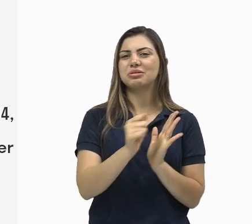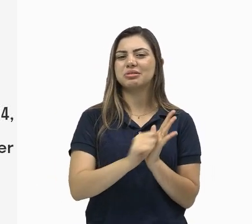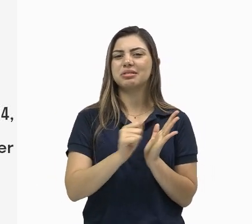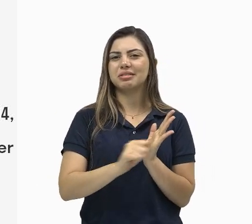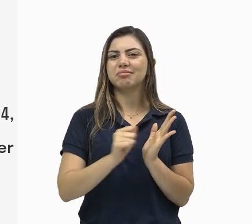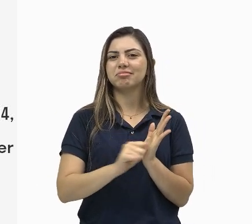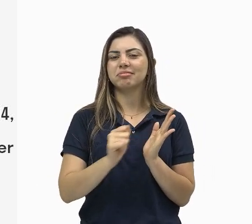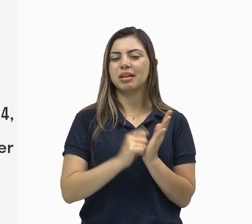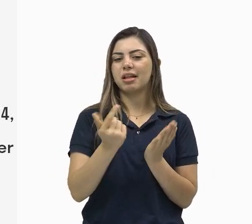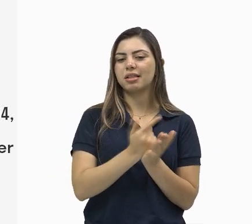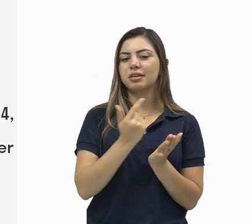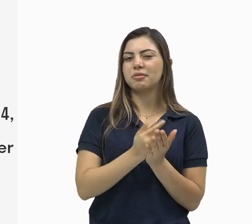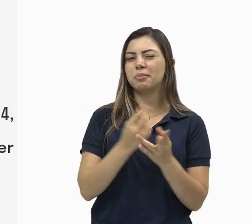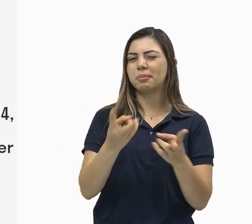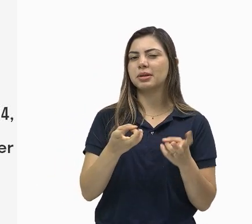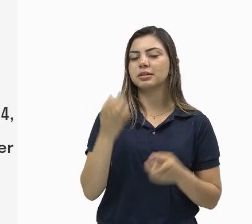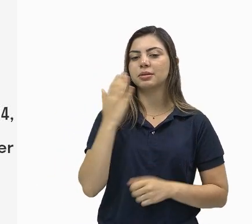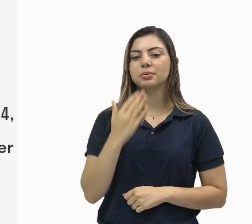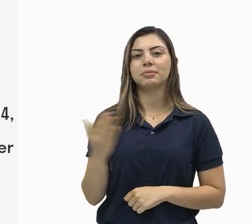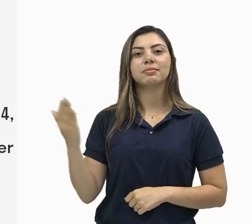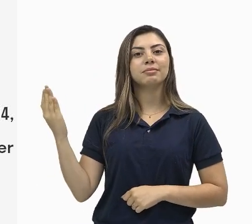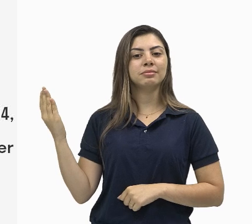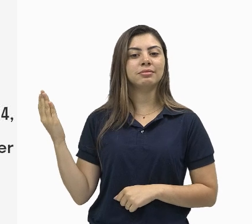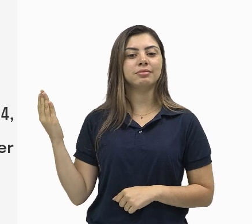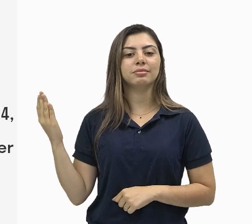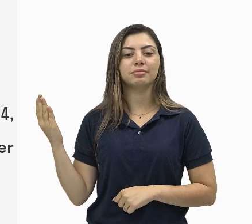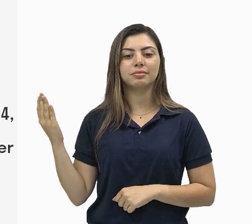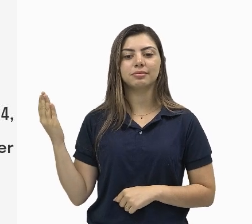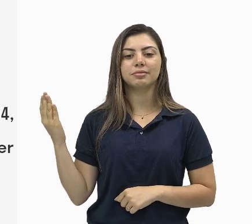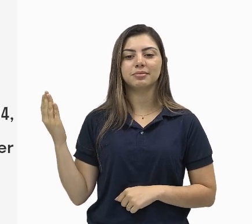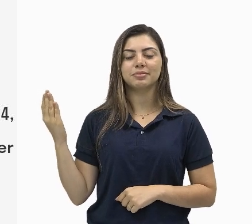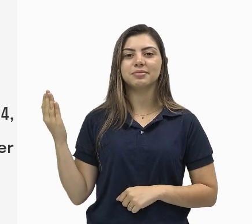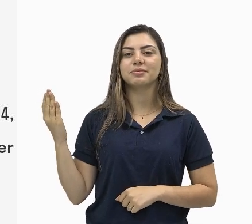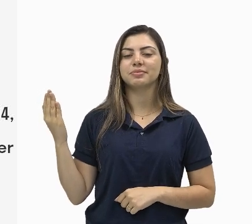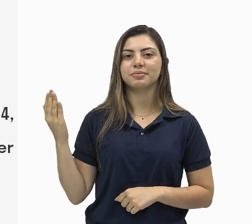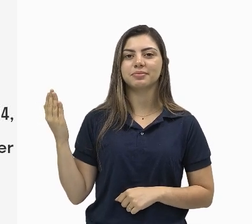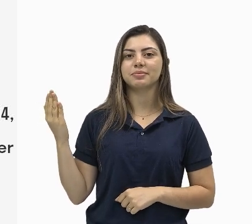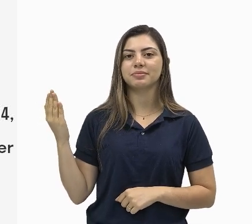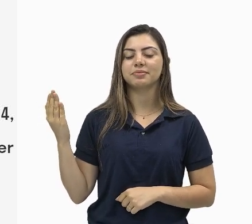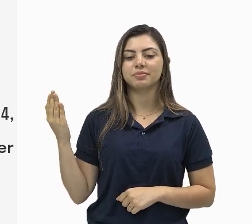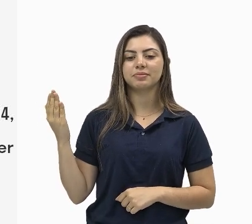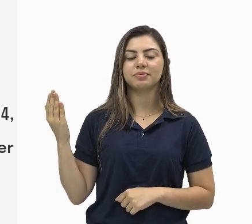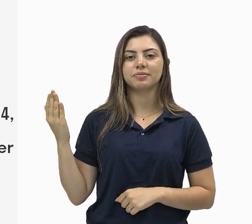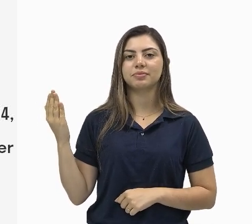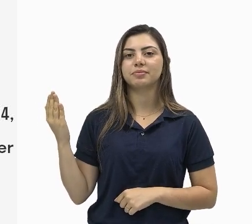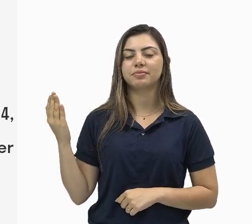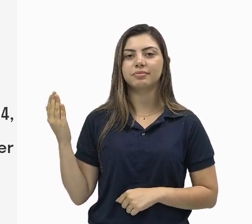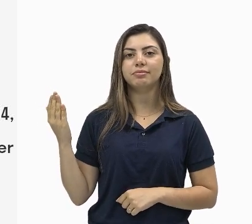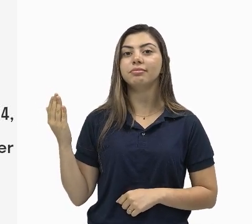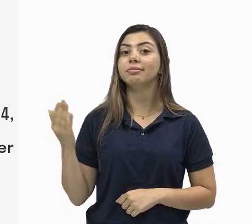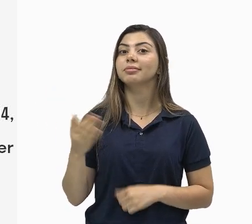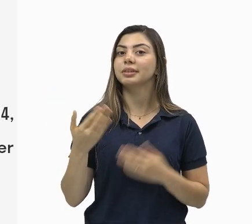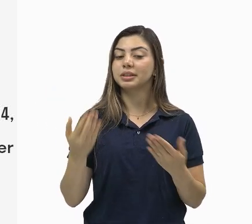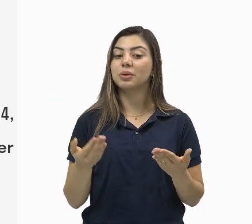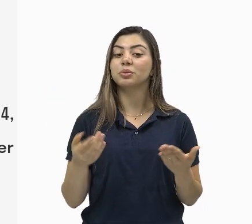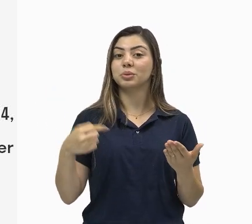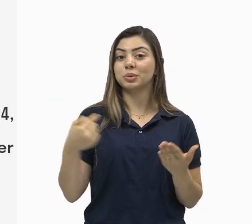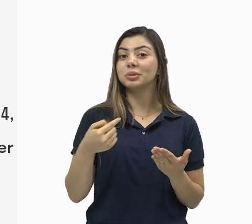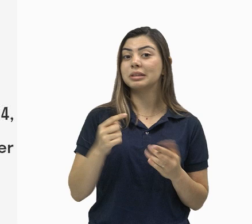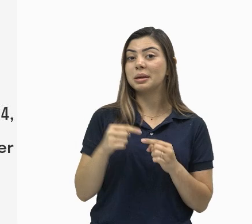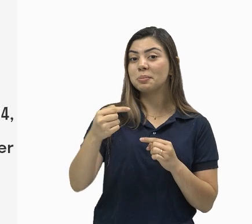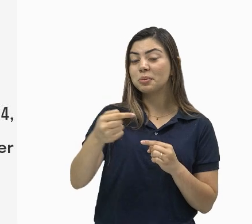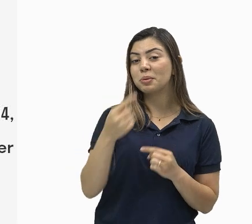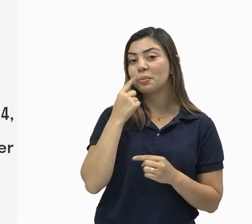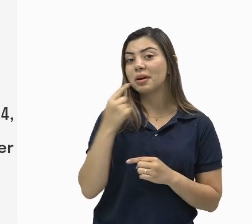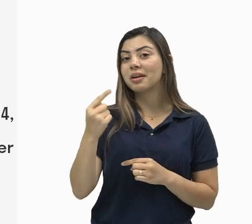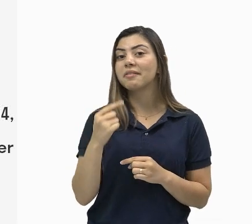Mundo, Lealdade, Desordem. Lançou apenas um livro de contos, A Caligrafia de Deus. Então, a gente, inclusive, vai ver já um pouquinho